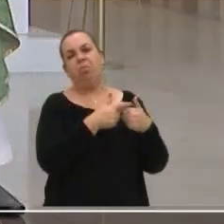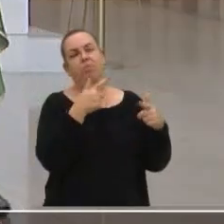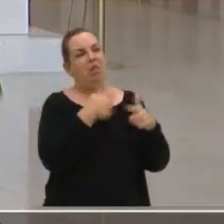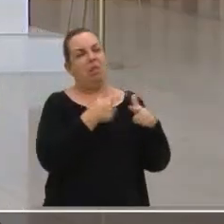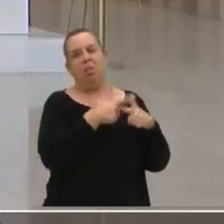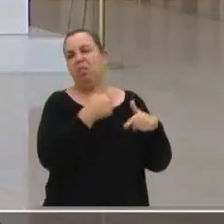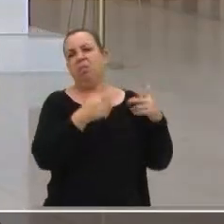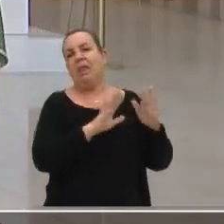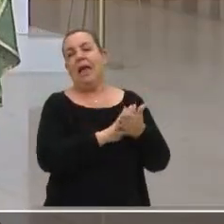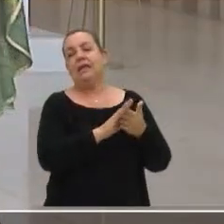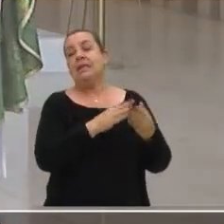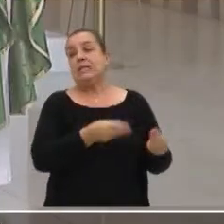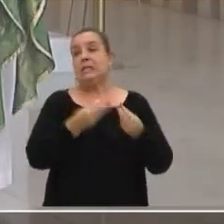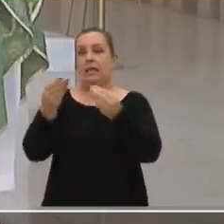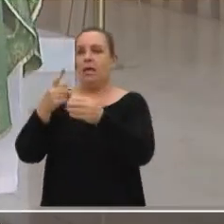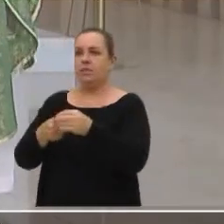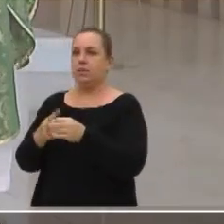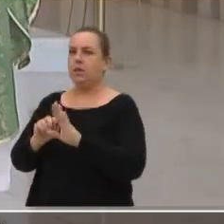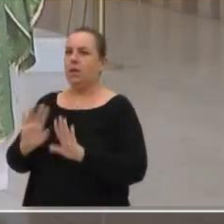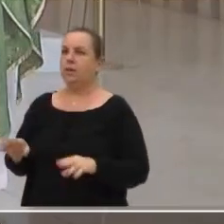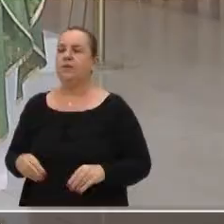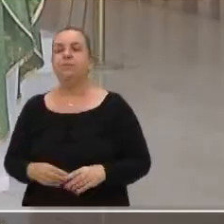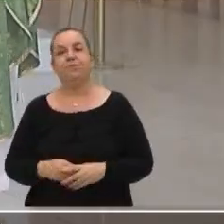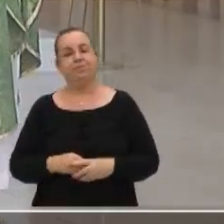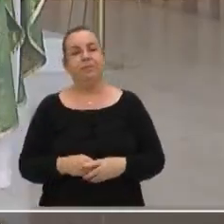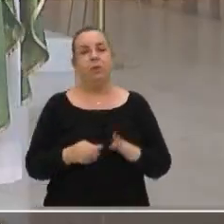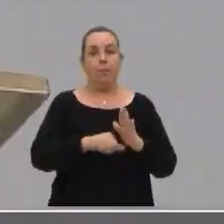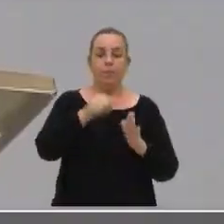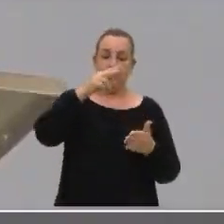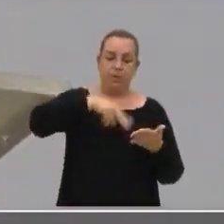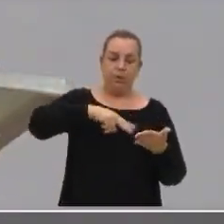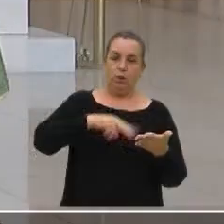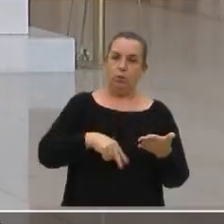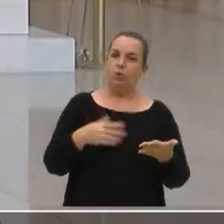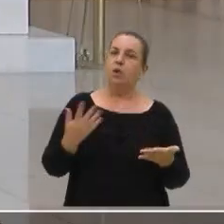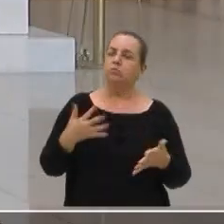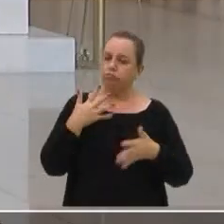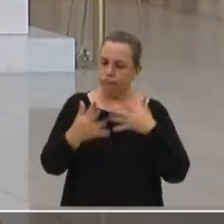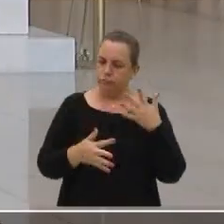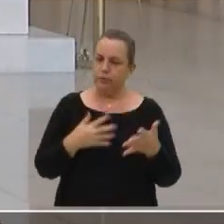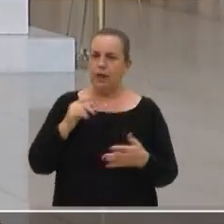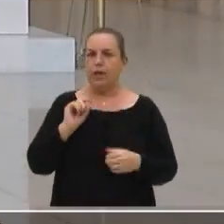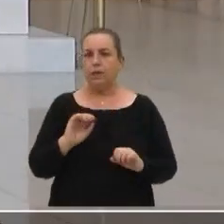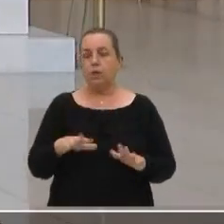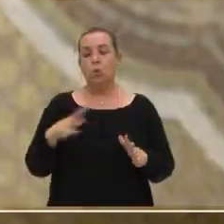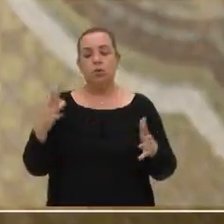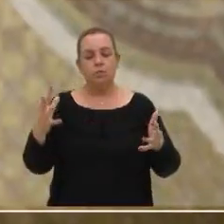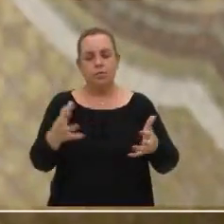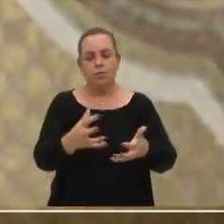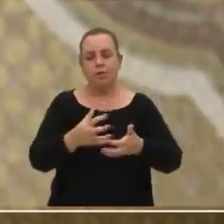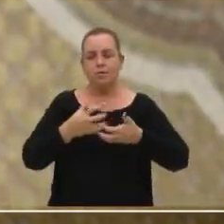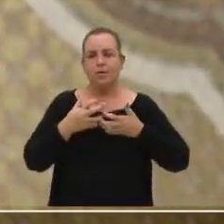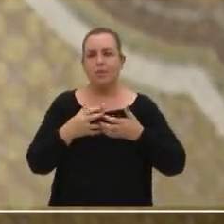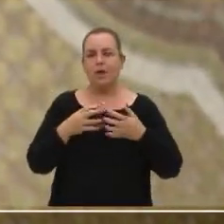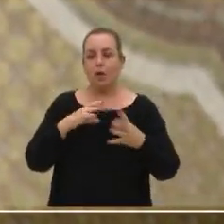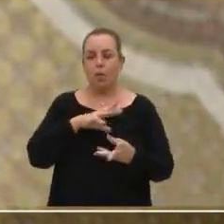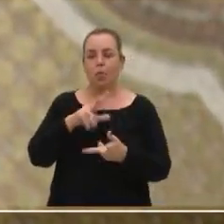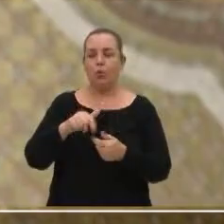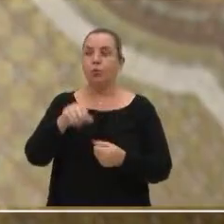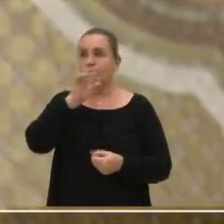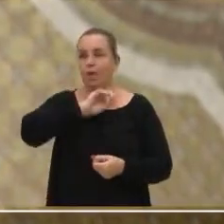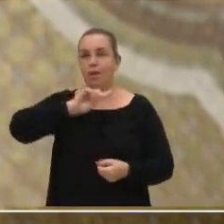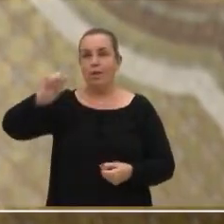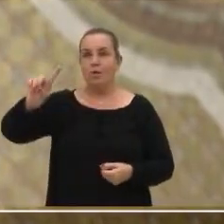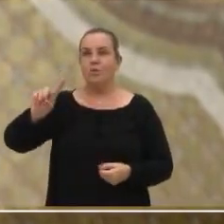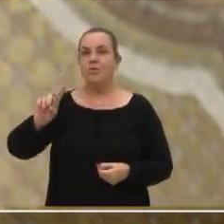A primeira leitura do profeta vem nos dizer que quando se trata de resgatar a humanidade, Deus se vale